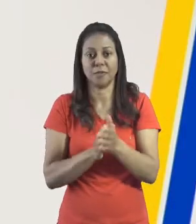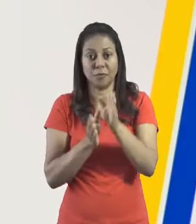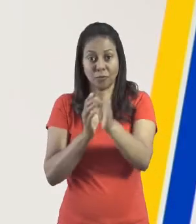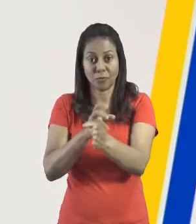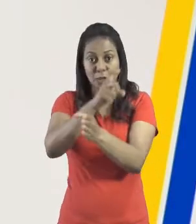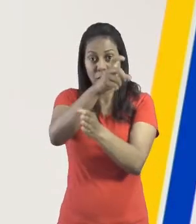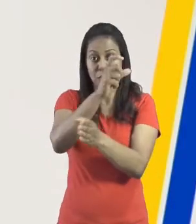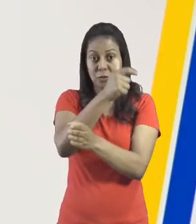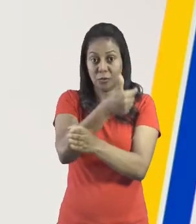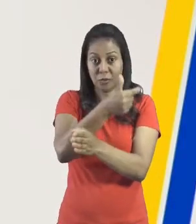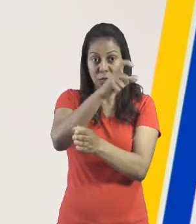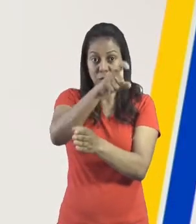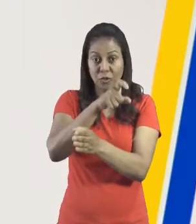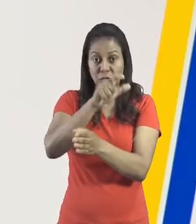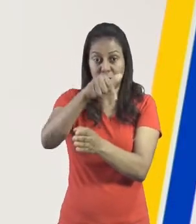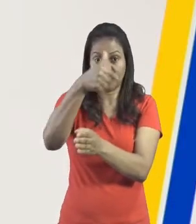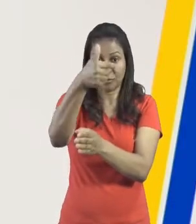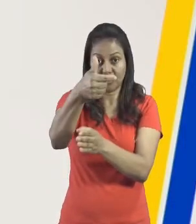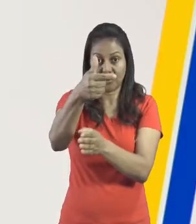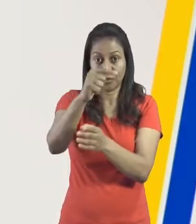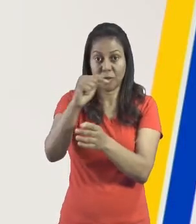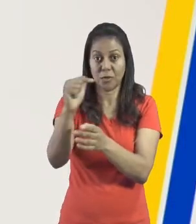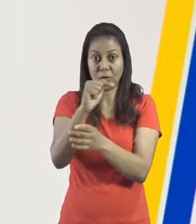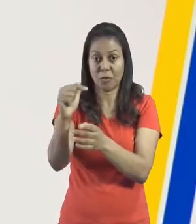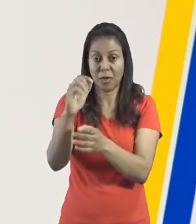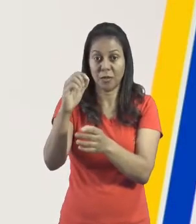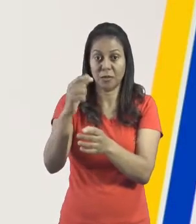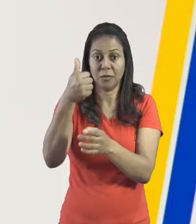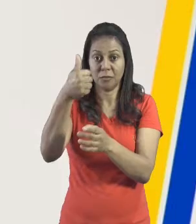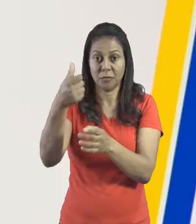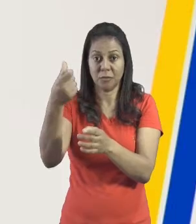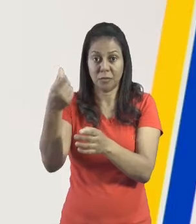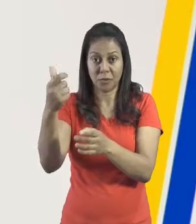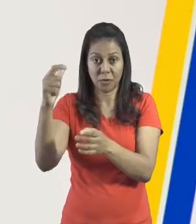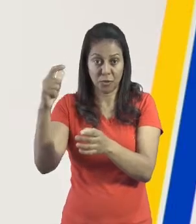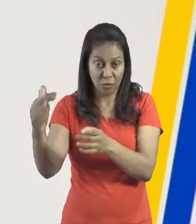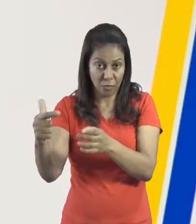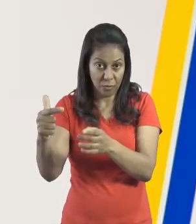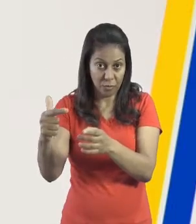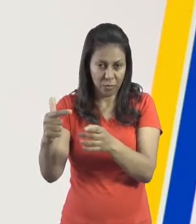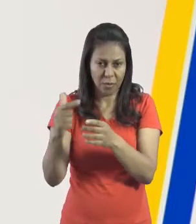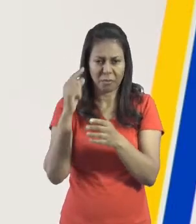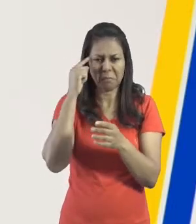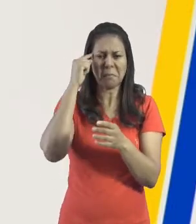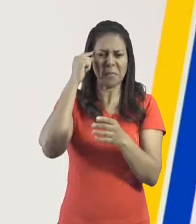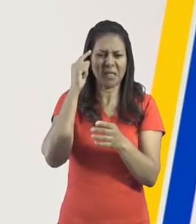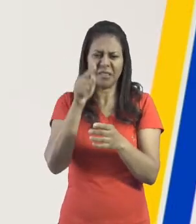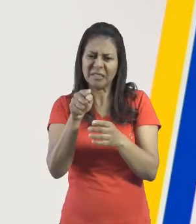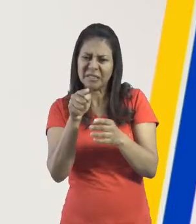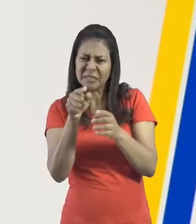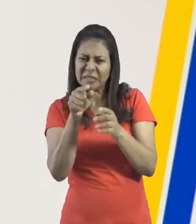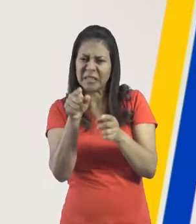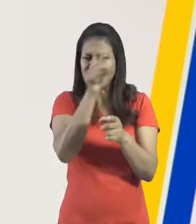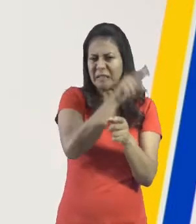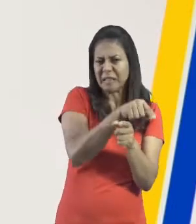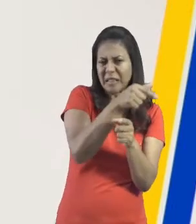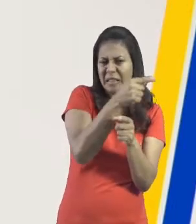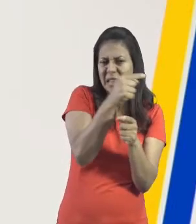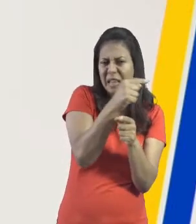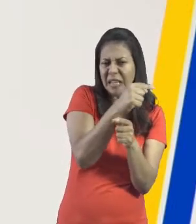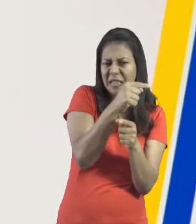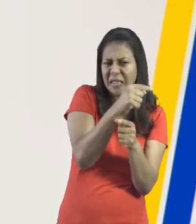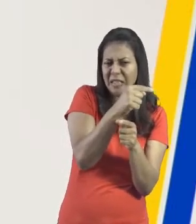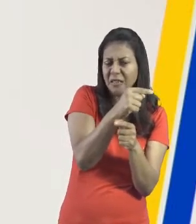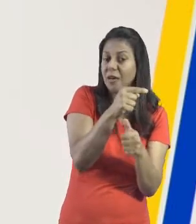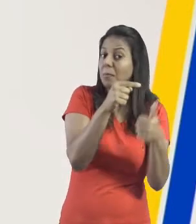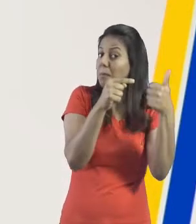2x² igual a 162. Aí você pode pensar, ah, ele estava negativo, só que ele estava no